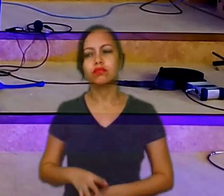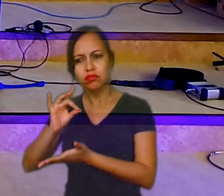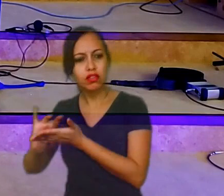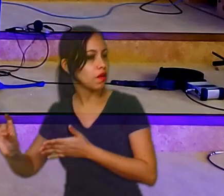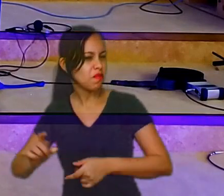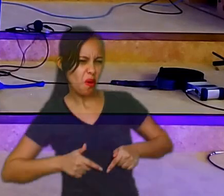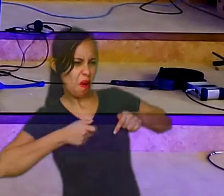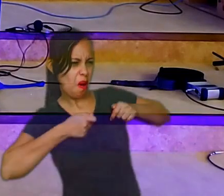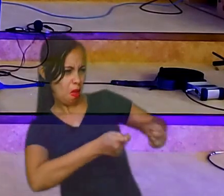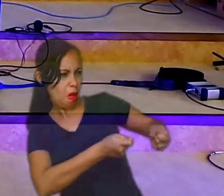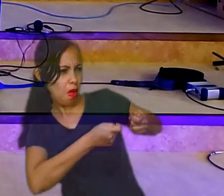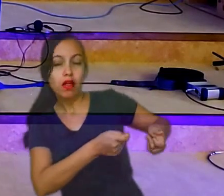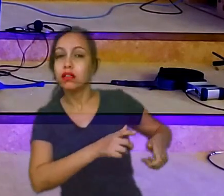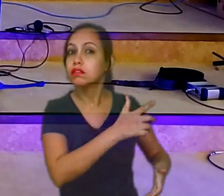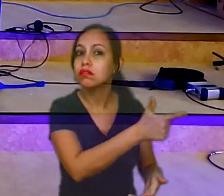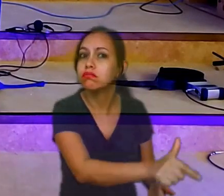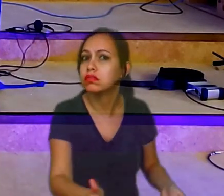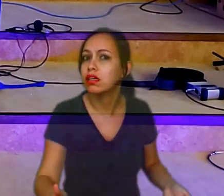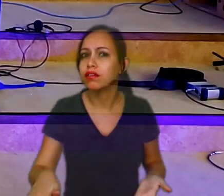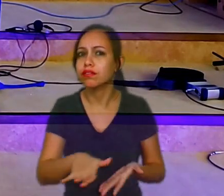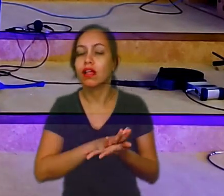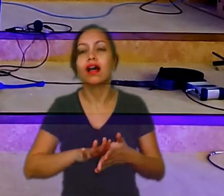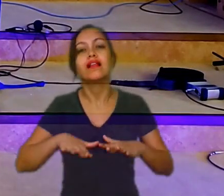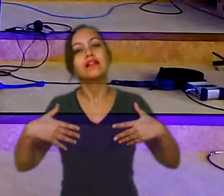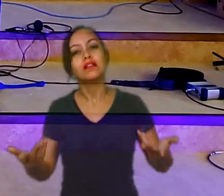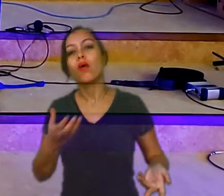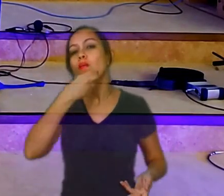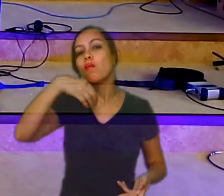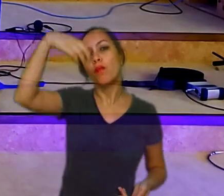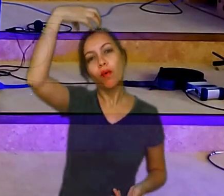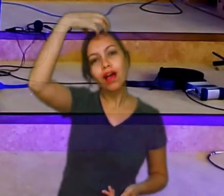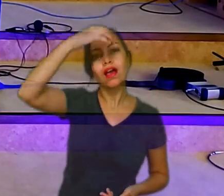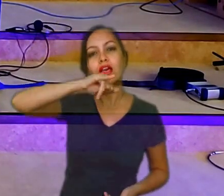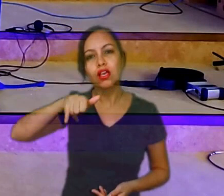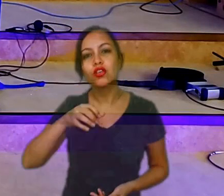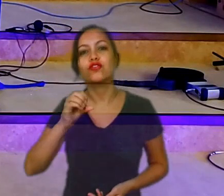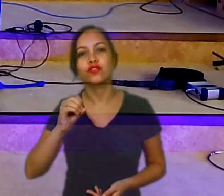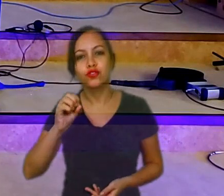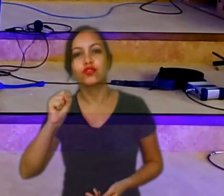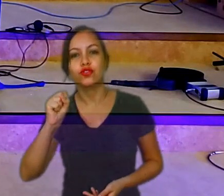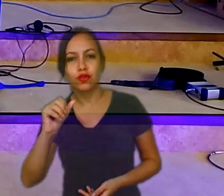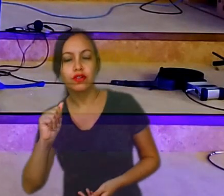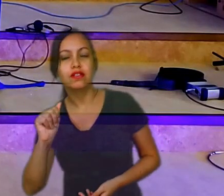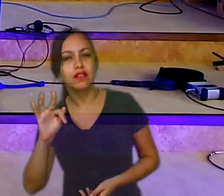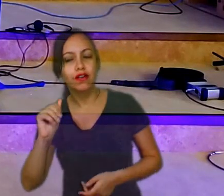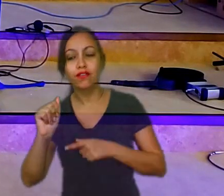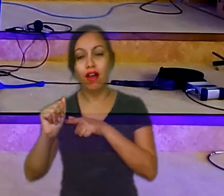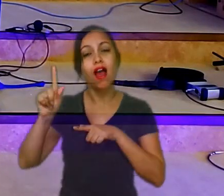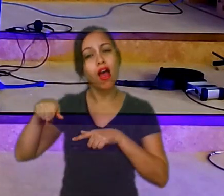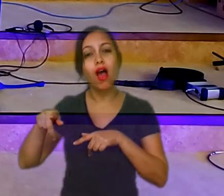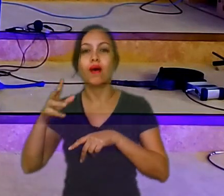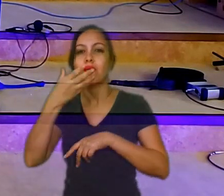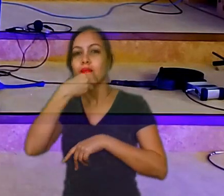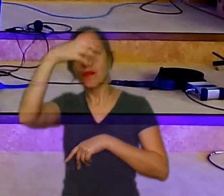inimigo. Então, Josafá é considerado um rei pacífico,